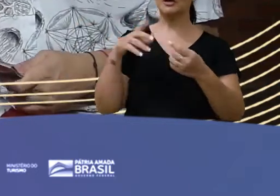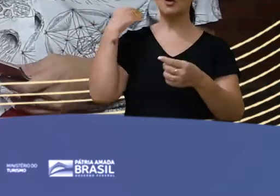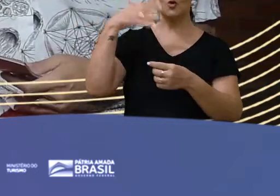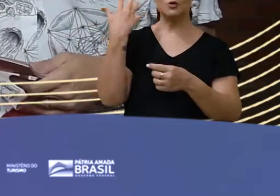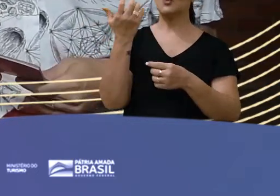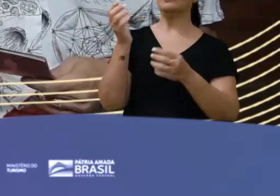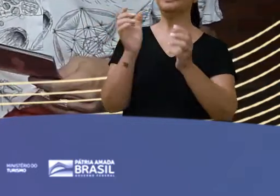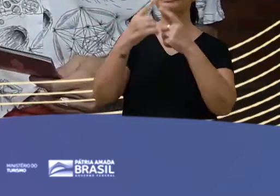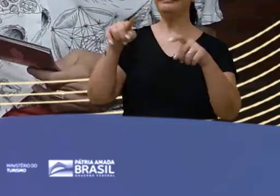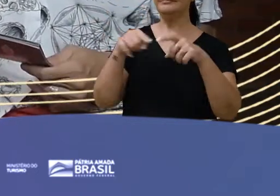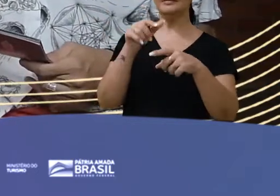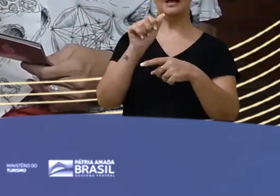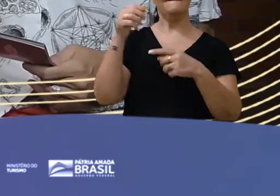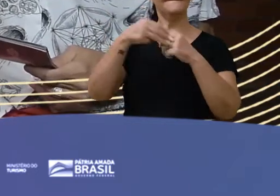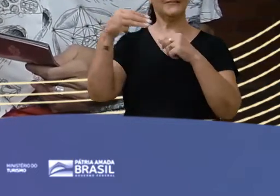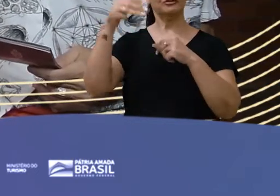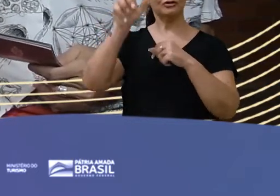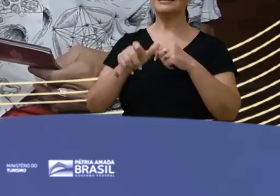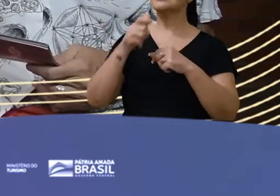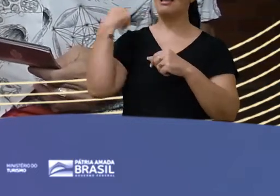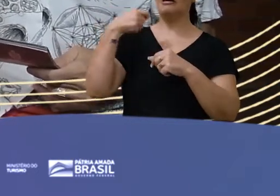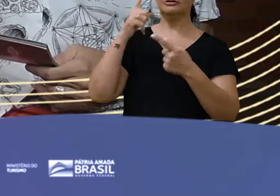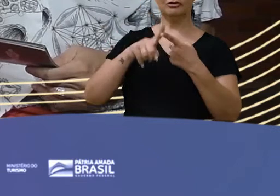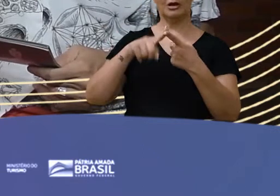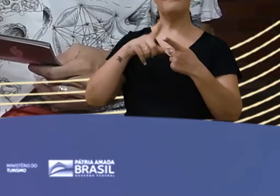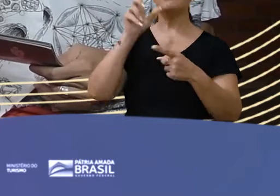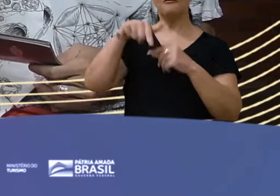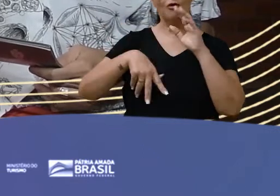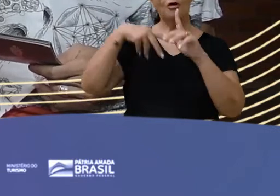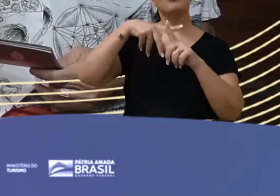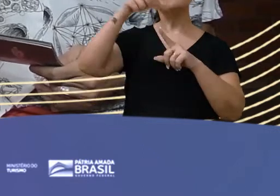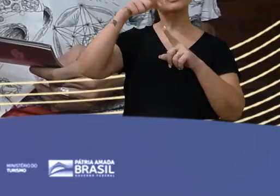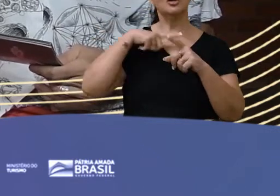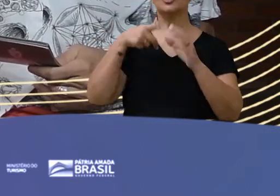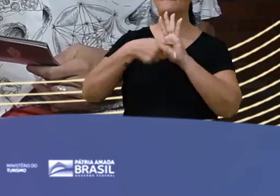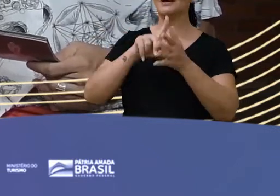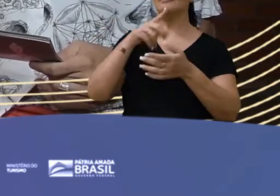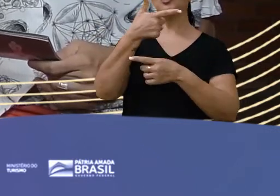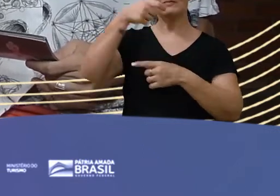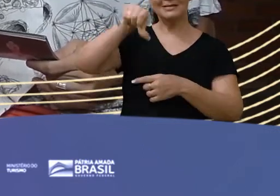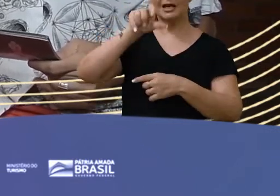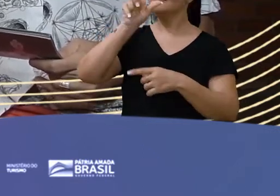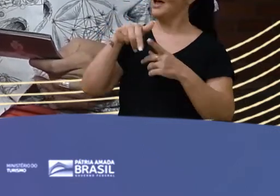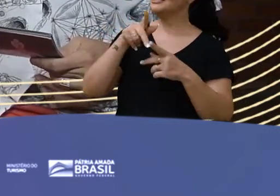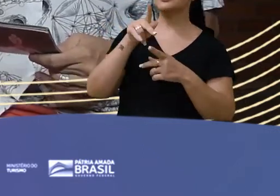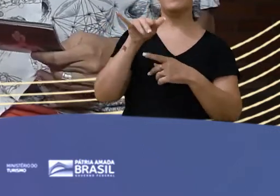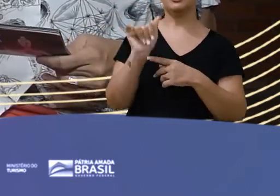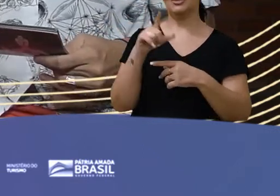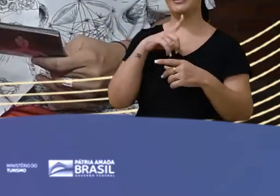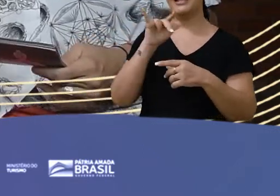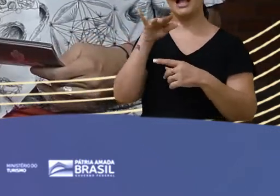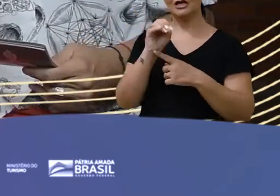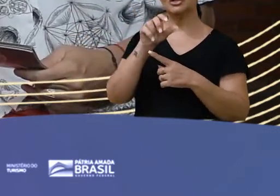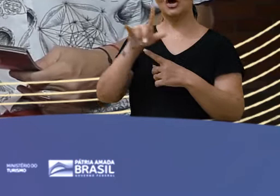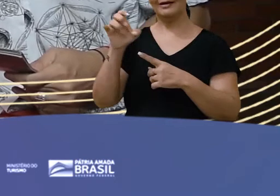bandas marciais de qual ele é mestre. Esse artista também foi o vencedor do Preamp 2019. É isso, Platônica. Cássio